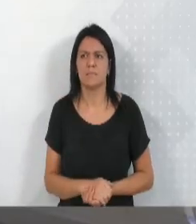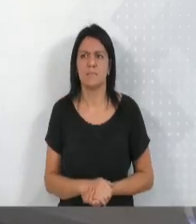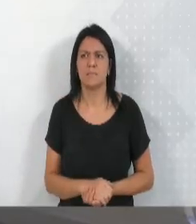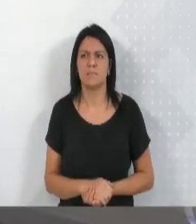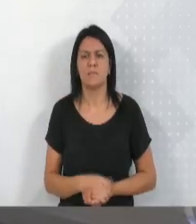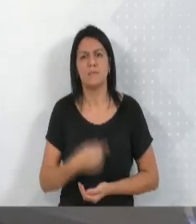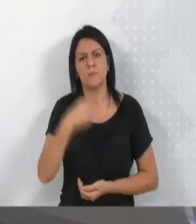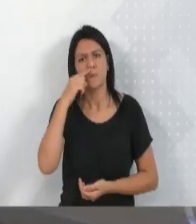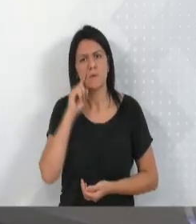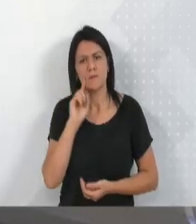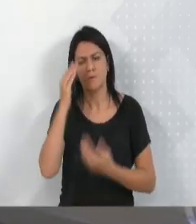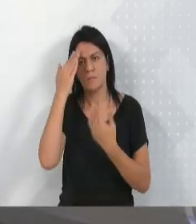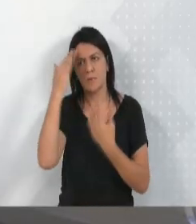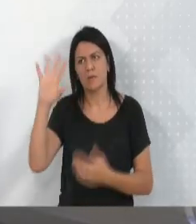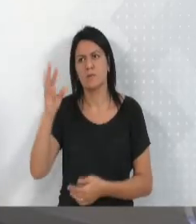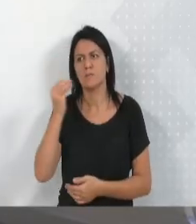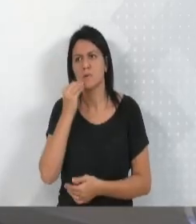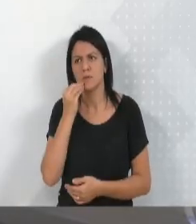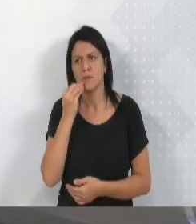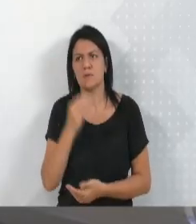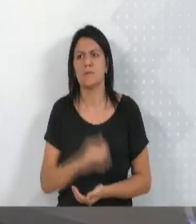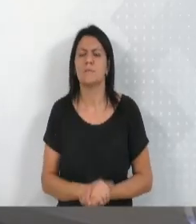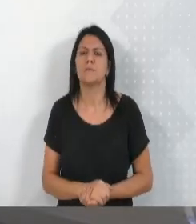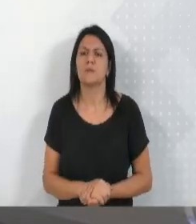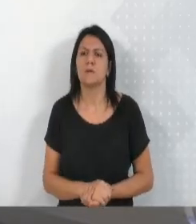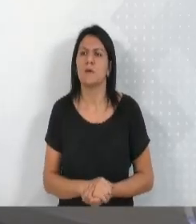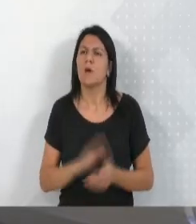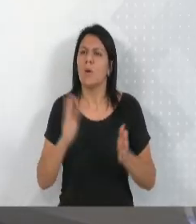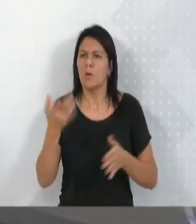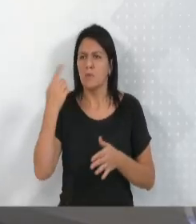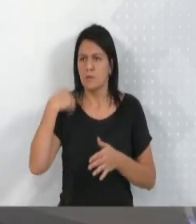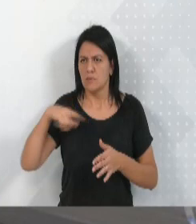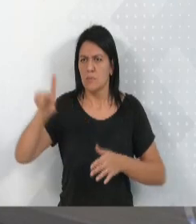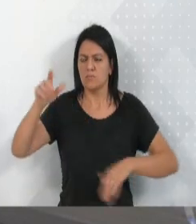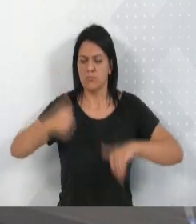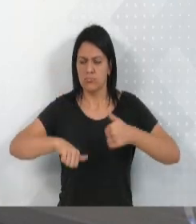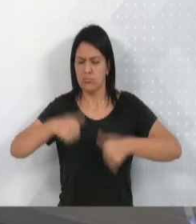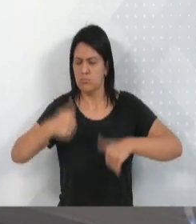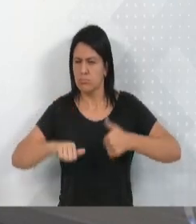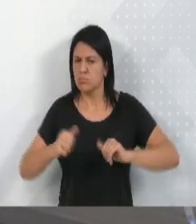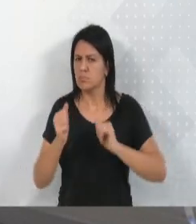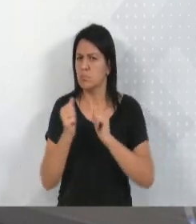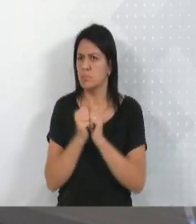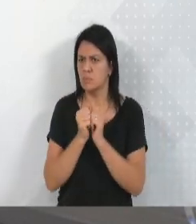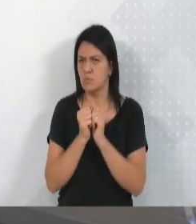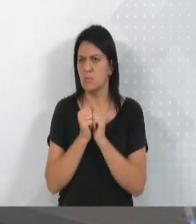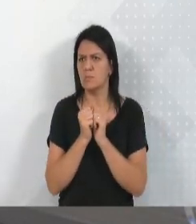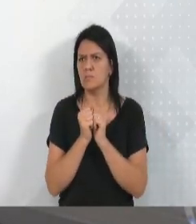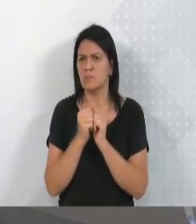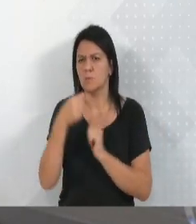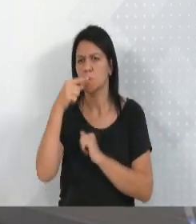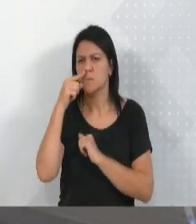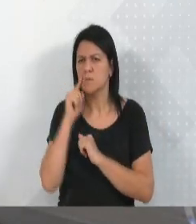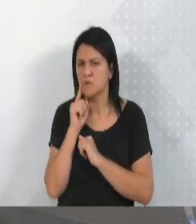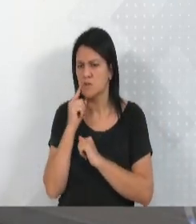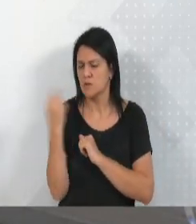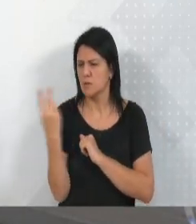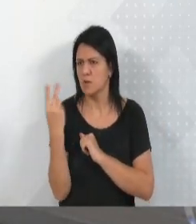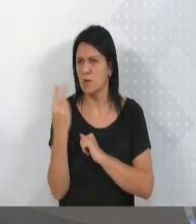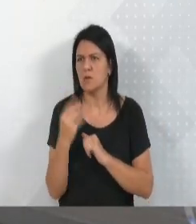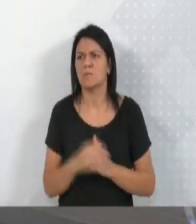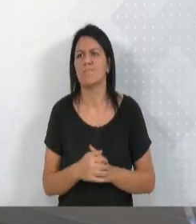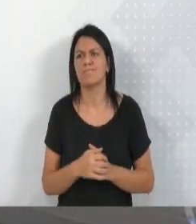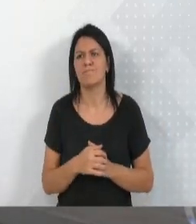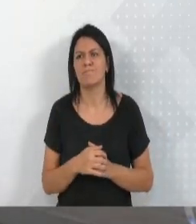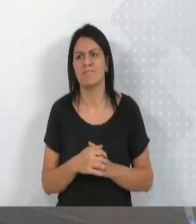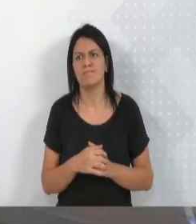Diego, obrigado pela oportunidade, presidente. Hoje estivemos lá fiscalizando juntamente, vereador Diego e eu, e